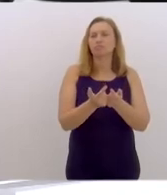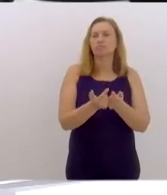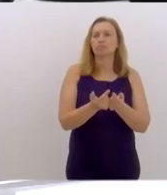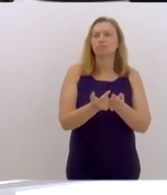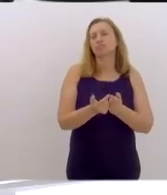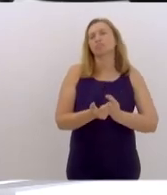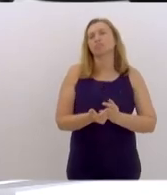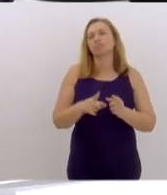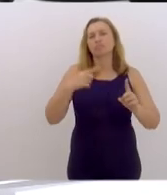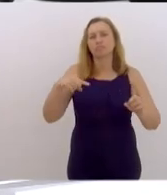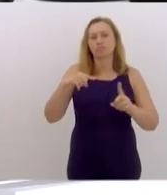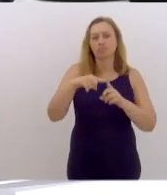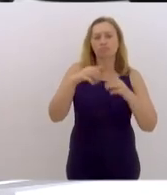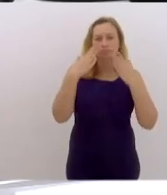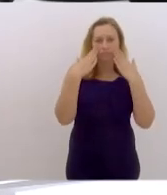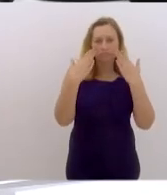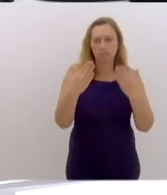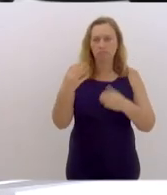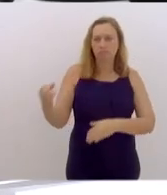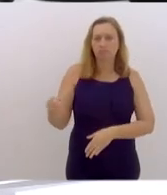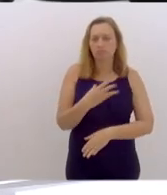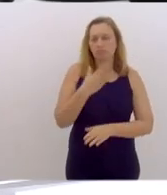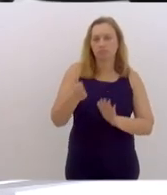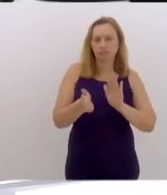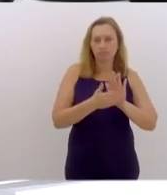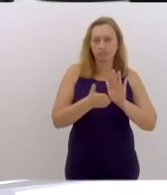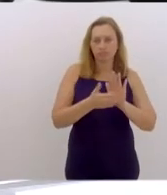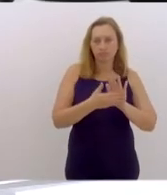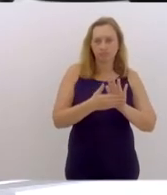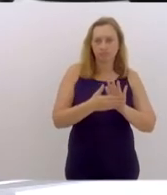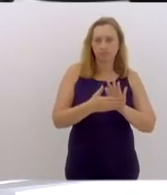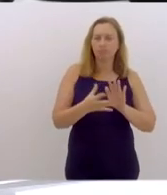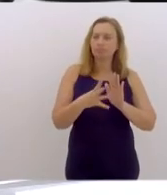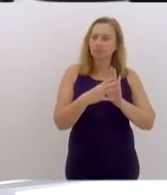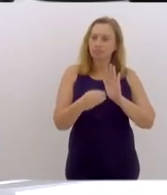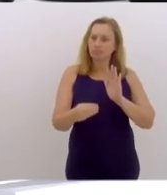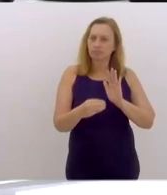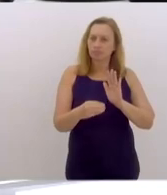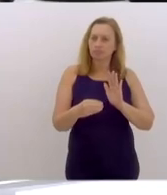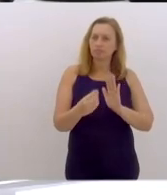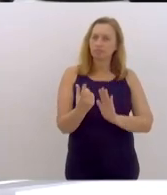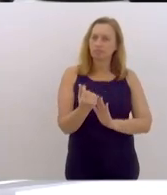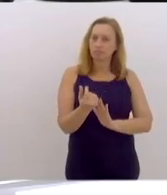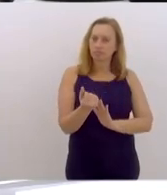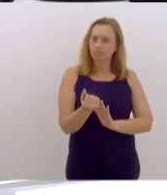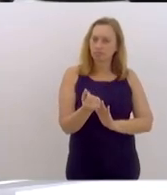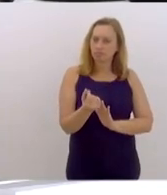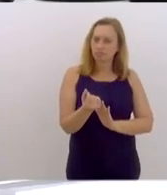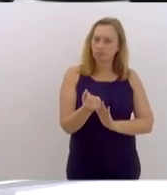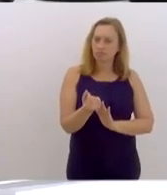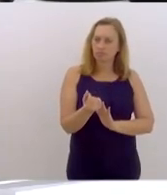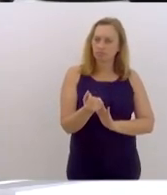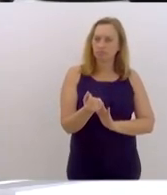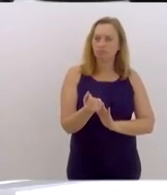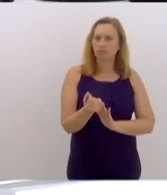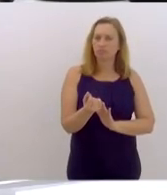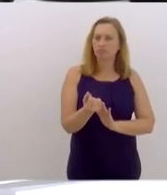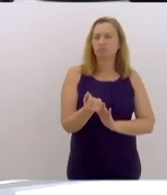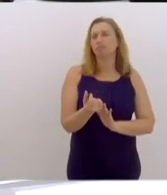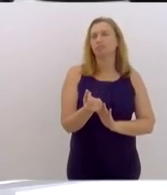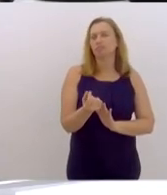com o objetivo de apresentar nova proposta de modelo tarifário tarifário que não se baseia exclusivamente